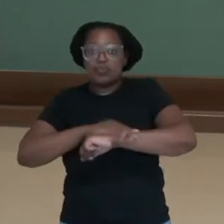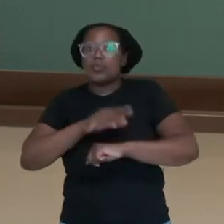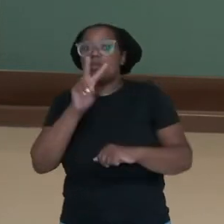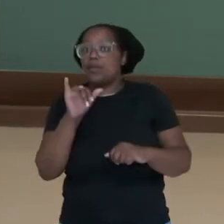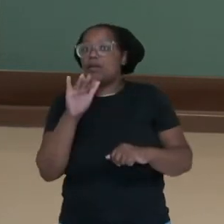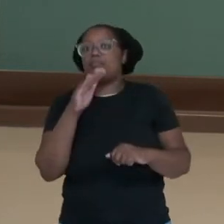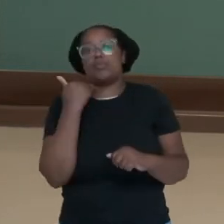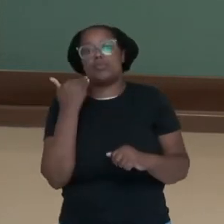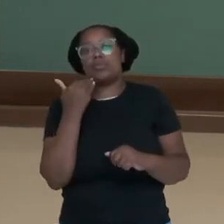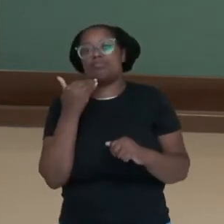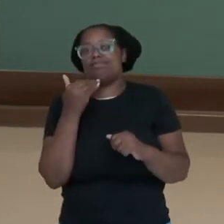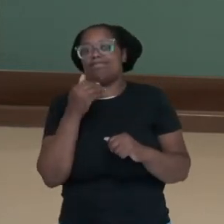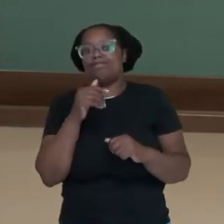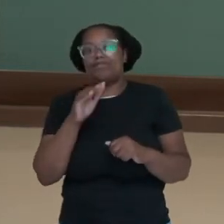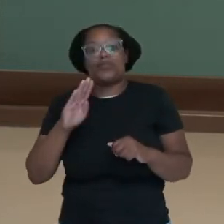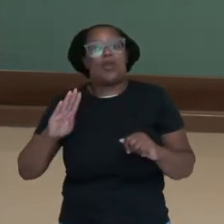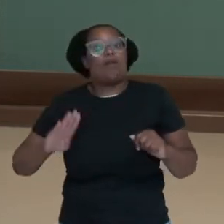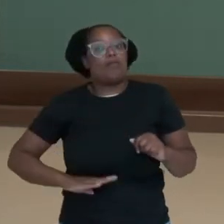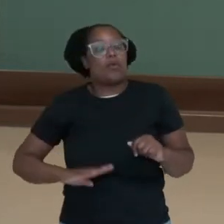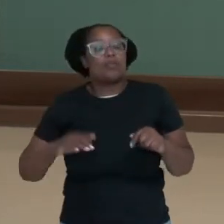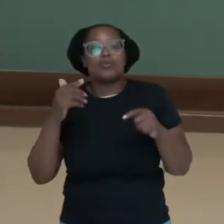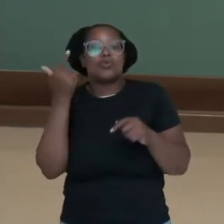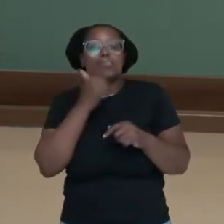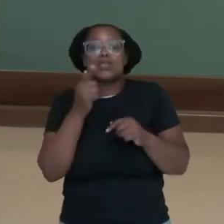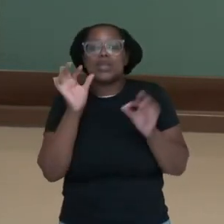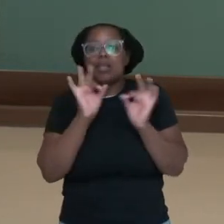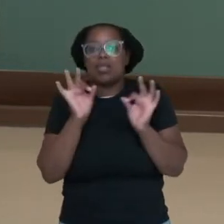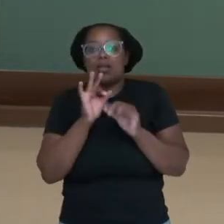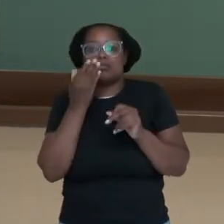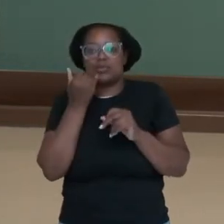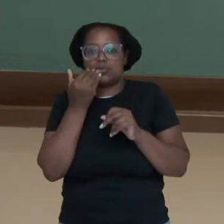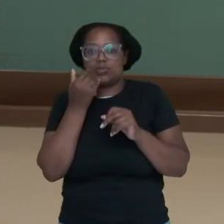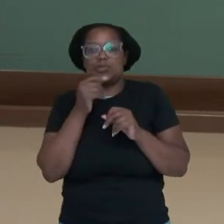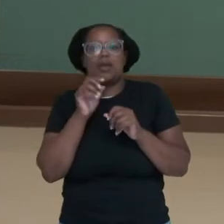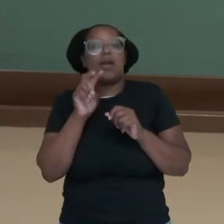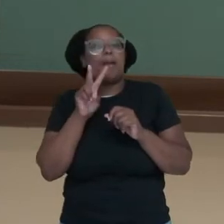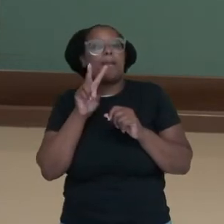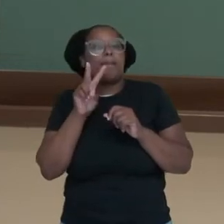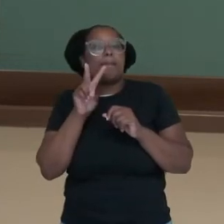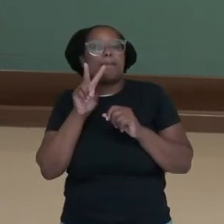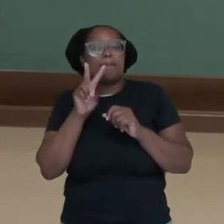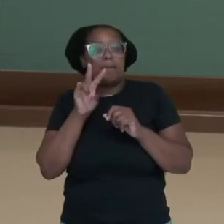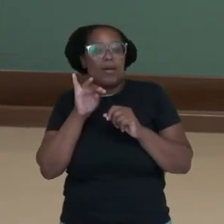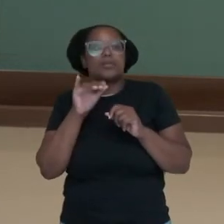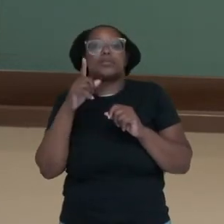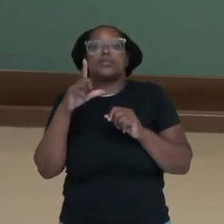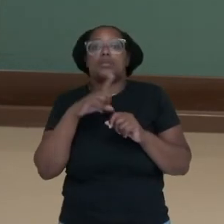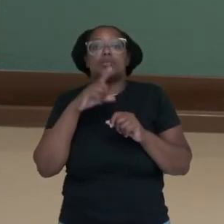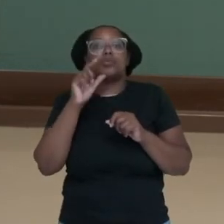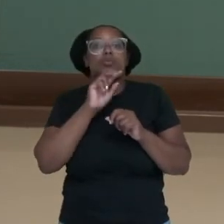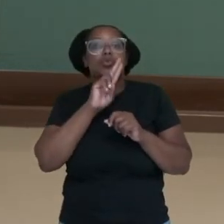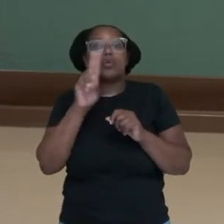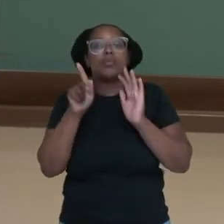fome. Não vai conseguir produzir seu próprio alimento. Por isso são considerados consumidores.